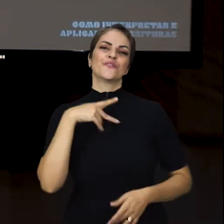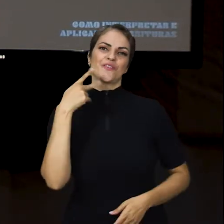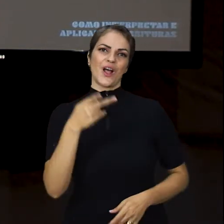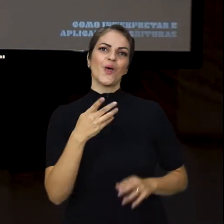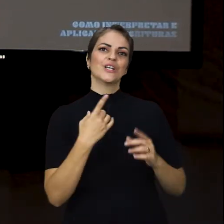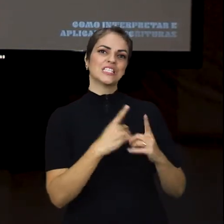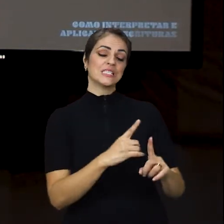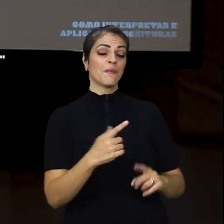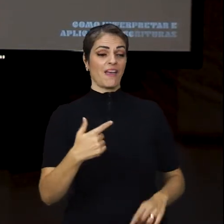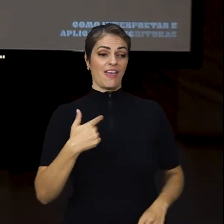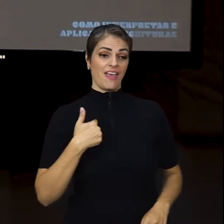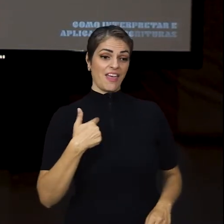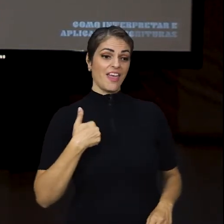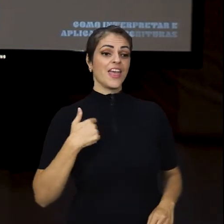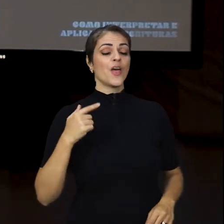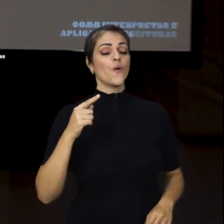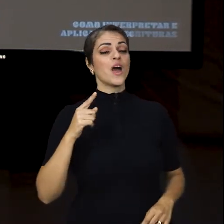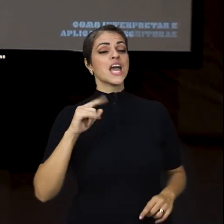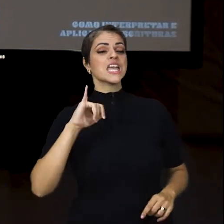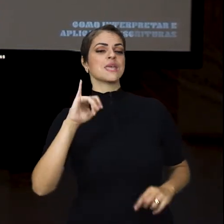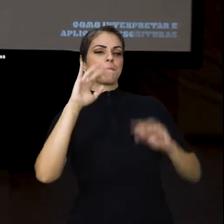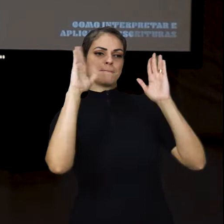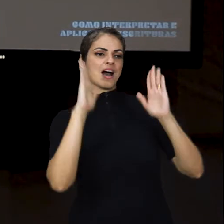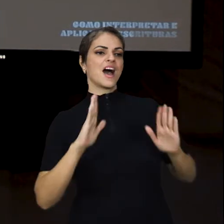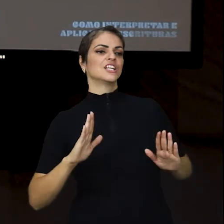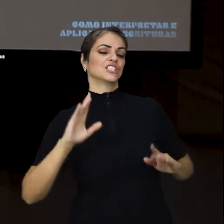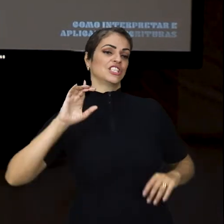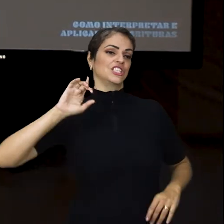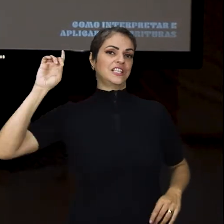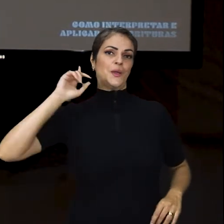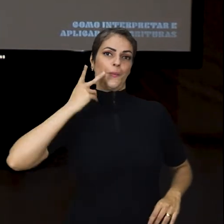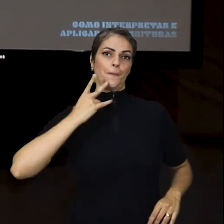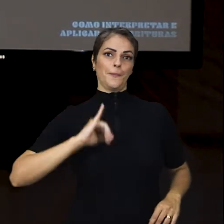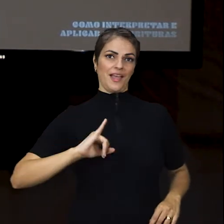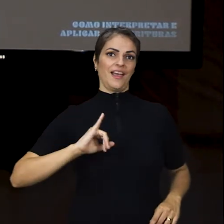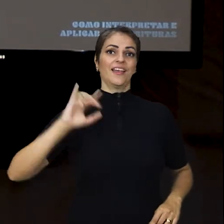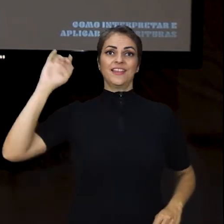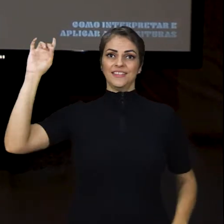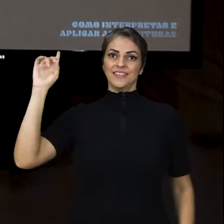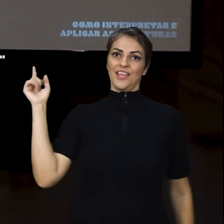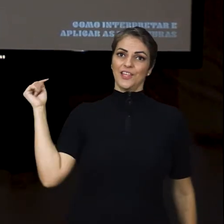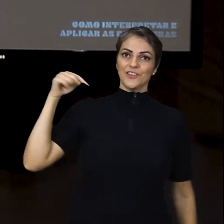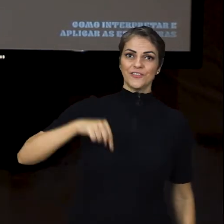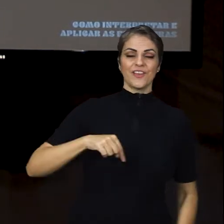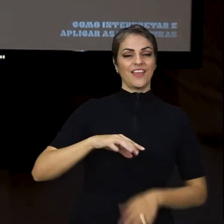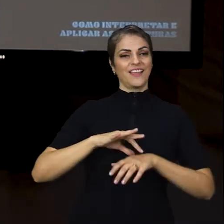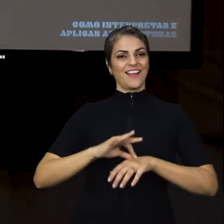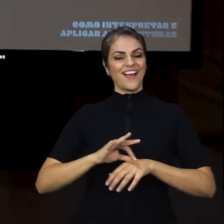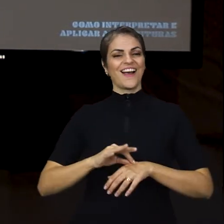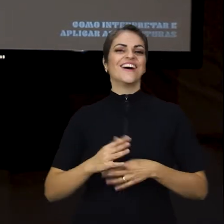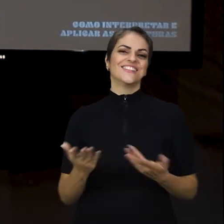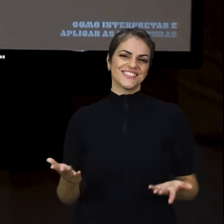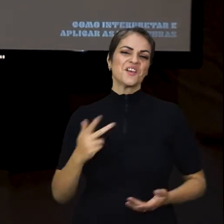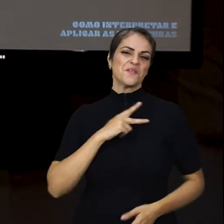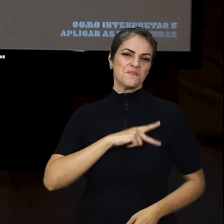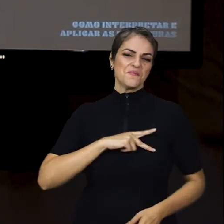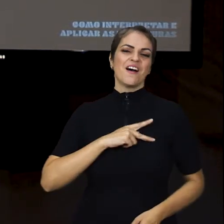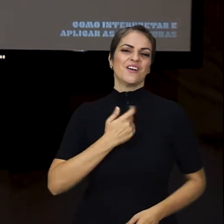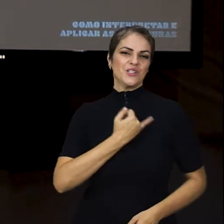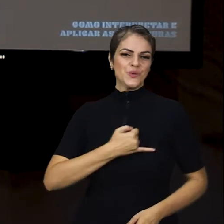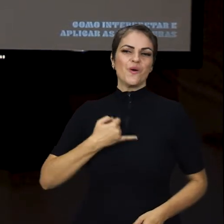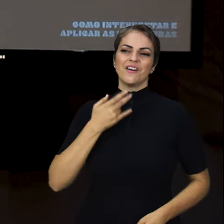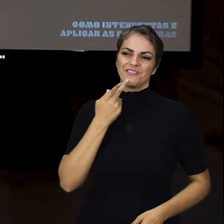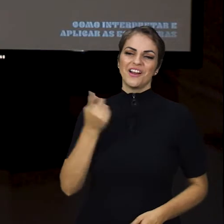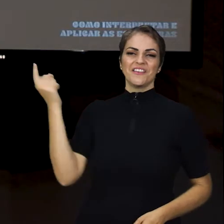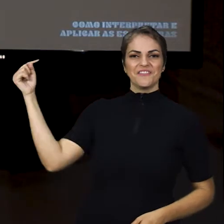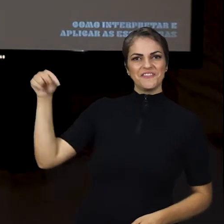veio como a imagem do Deus invisível, Deus que se fez carne, e nas palavras do apóstolo João, e habitou entre nós. quando